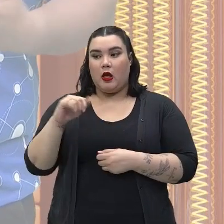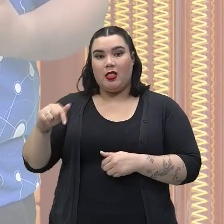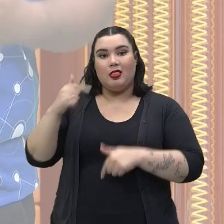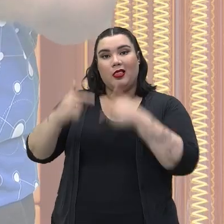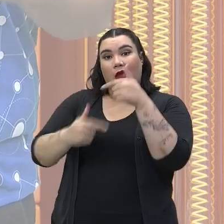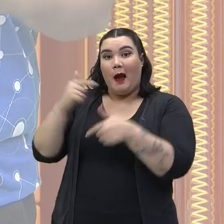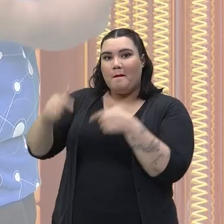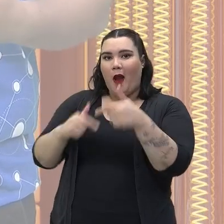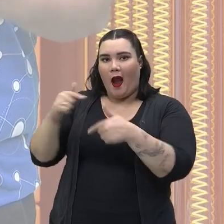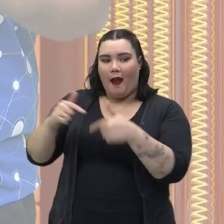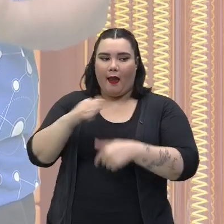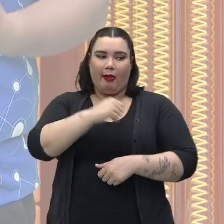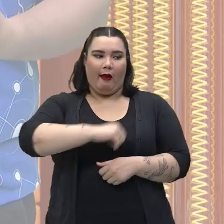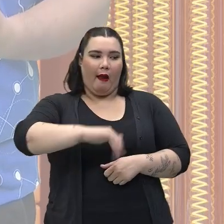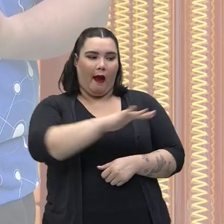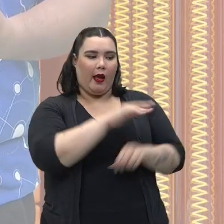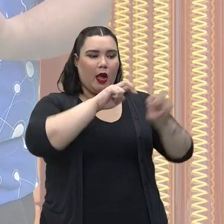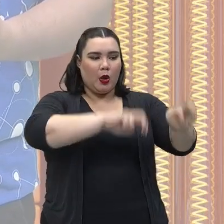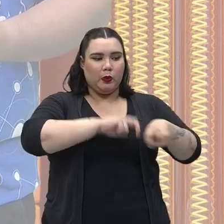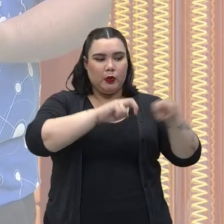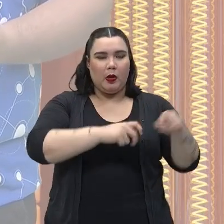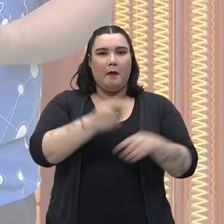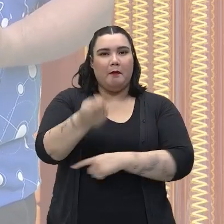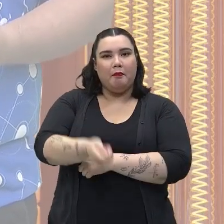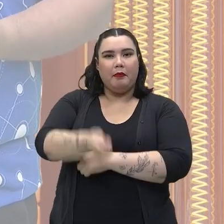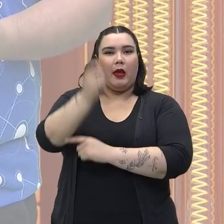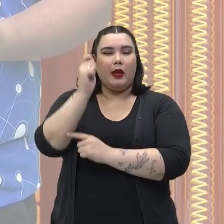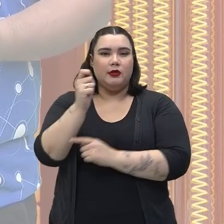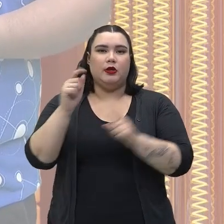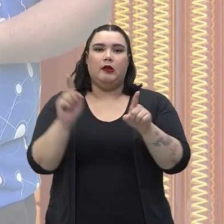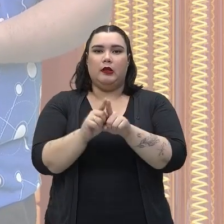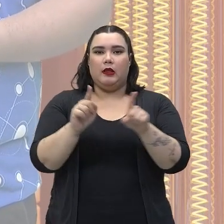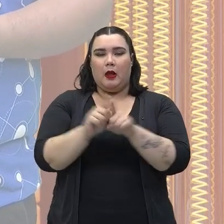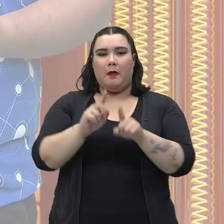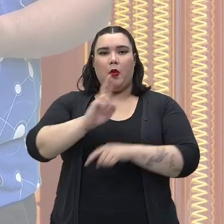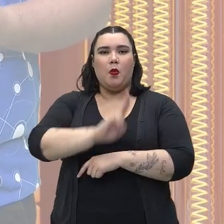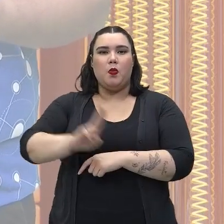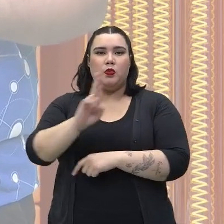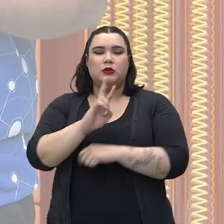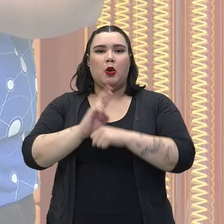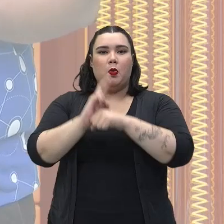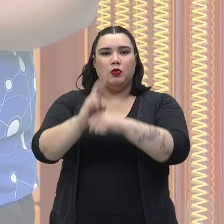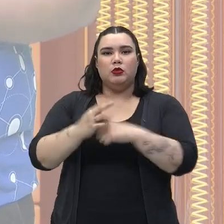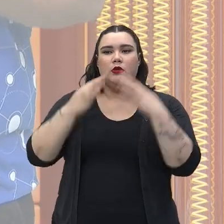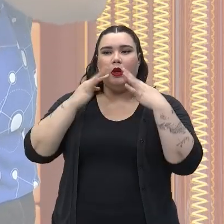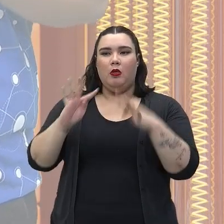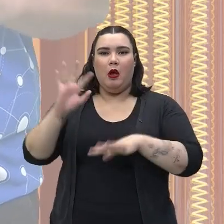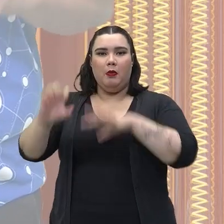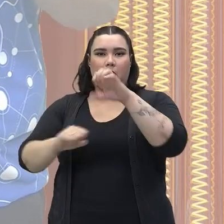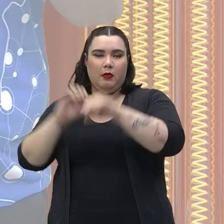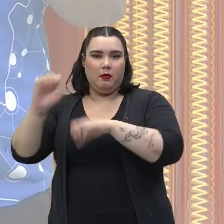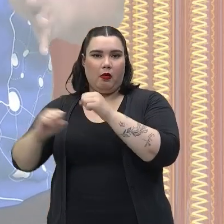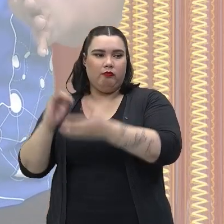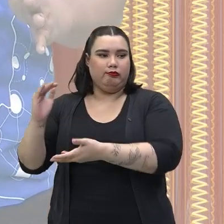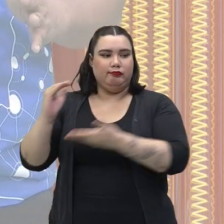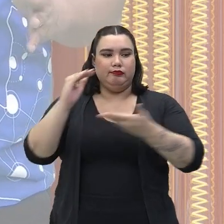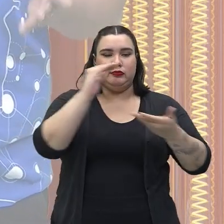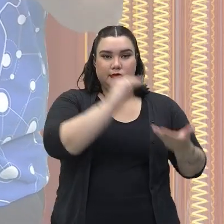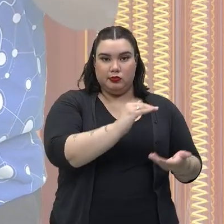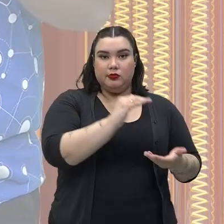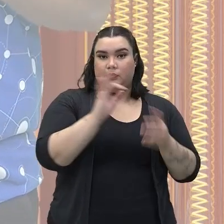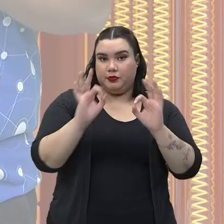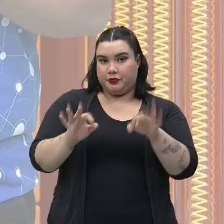para trabalhar na agricultura, pecuária e a exploração desses recursos naturais, que eram as chamadas drogas do